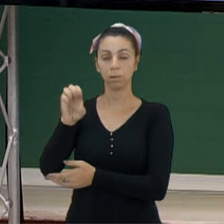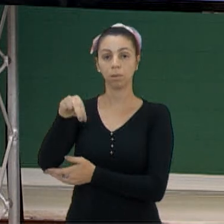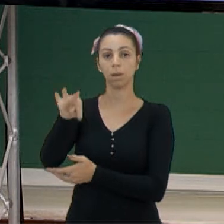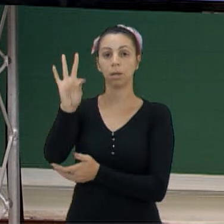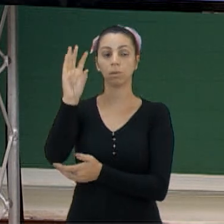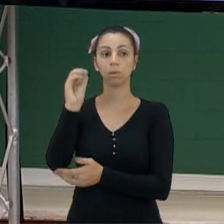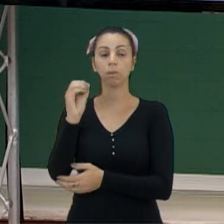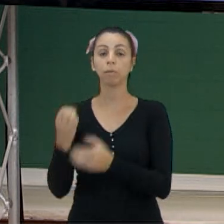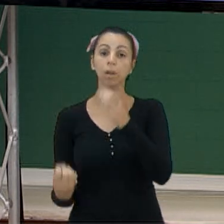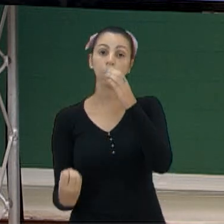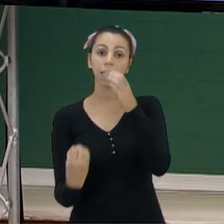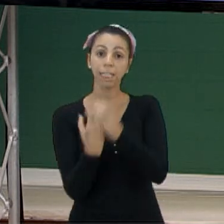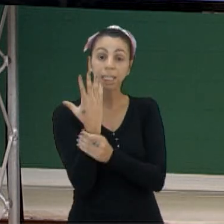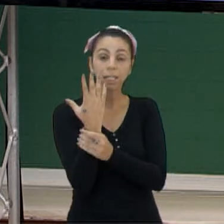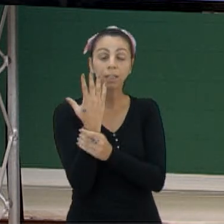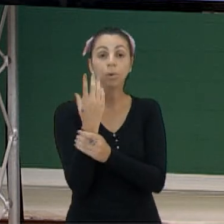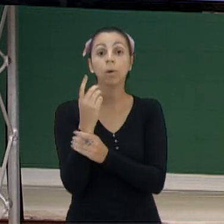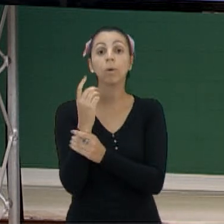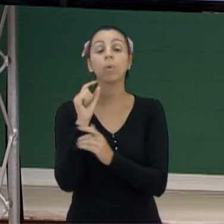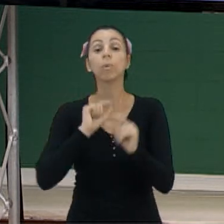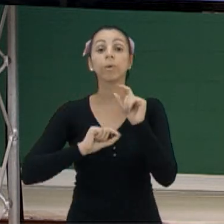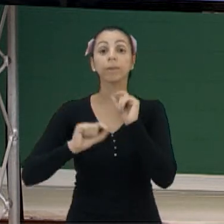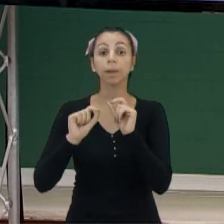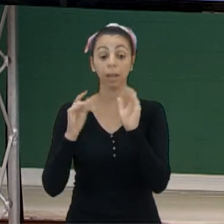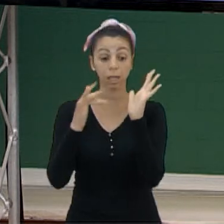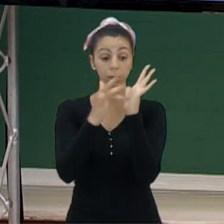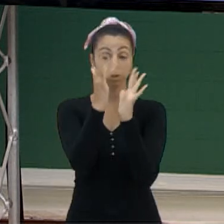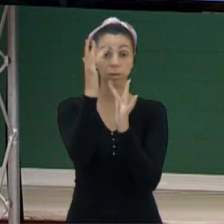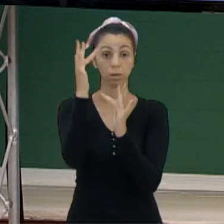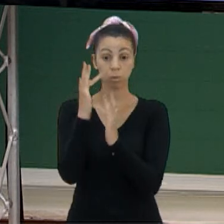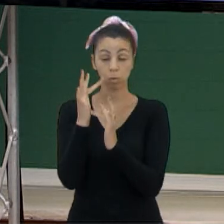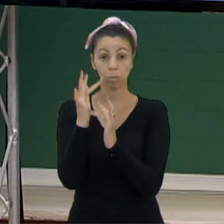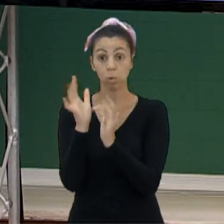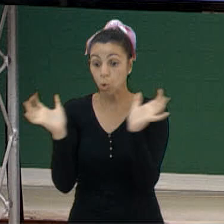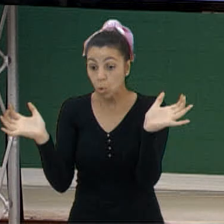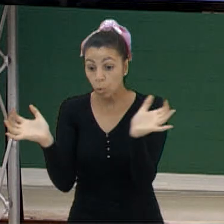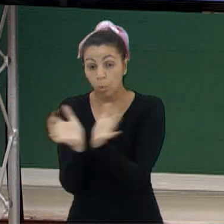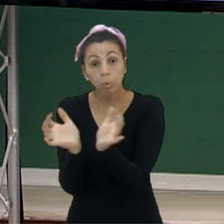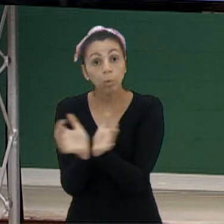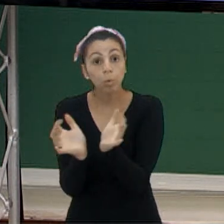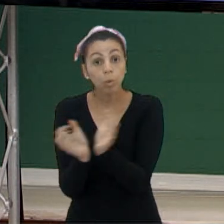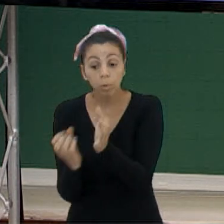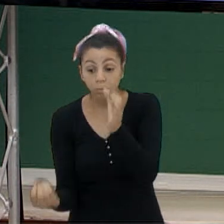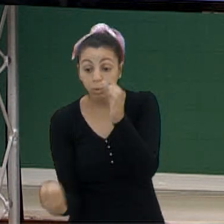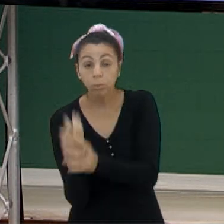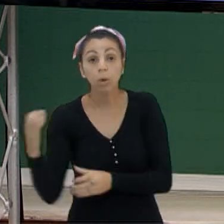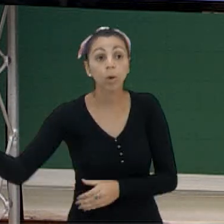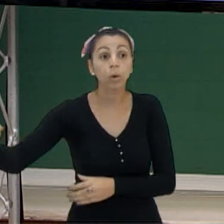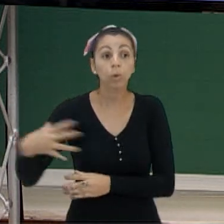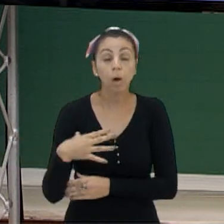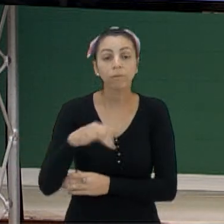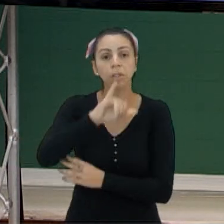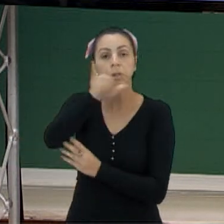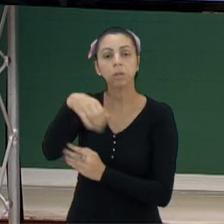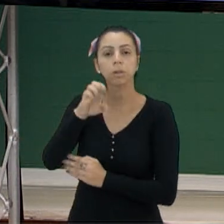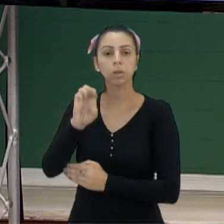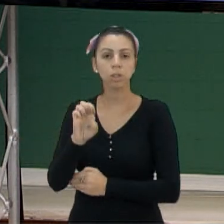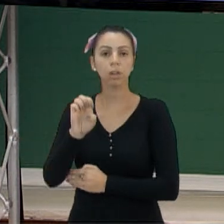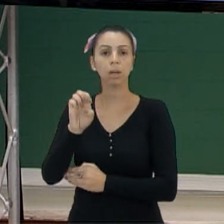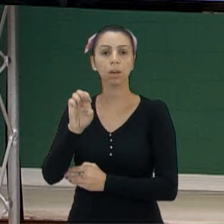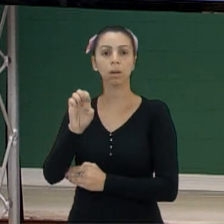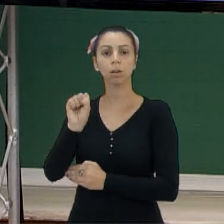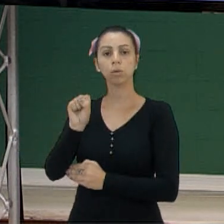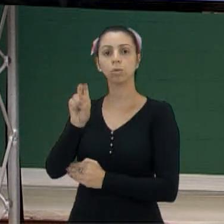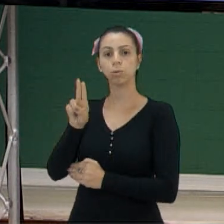criação da Companhia de Jesus. Aqui surge uma ordem nova, a ordem dos jesuítas, aqueles mesmos que vieram